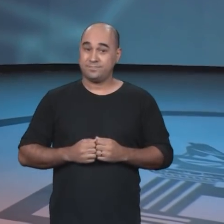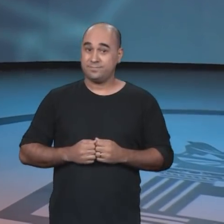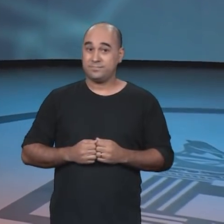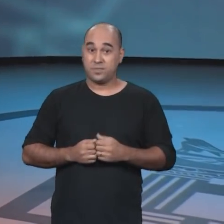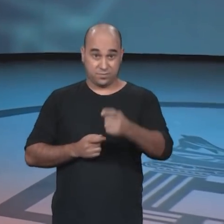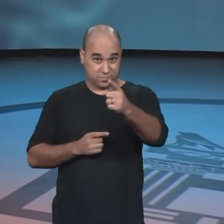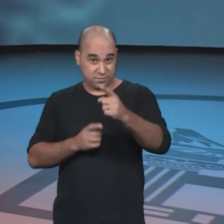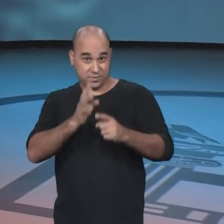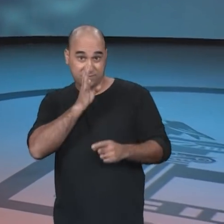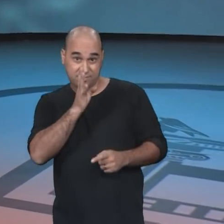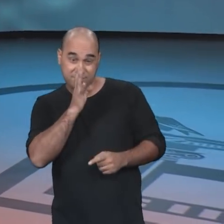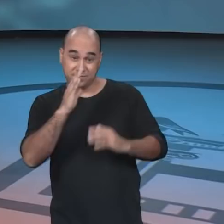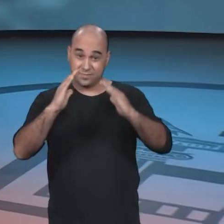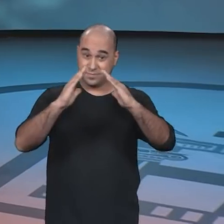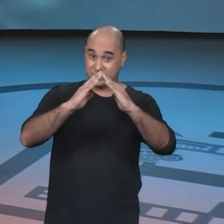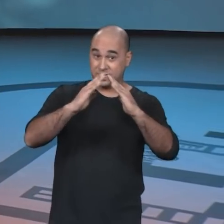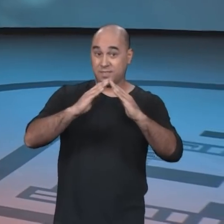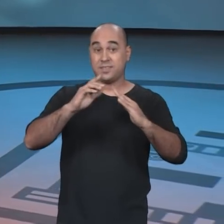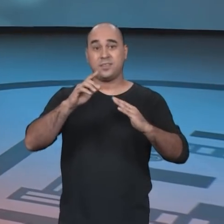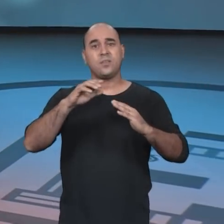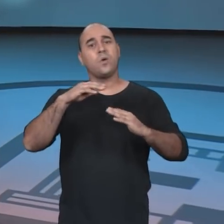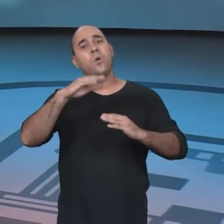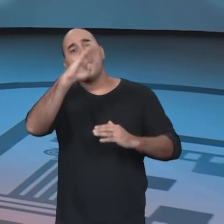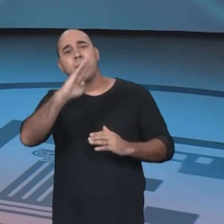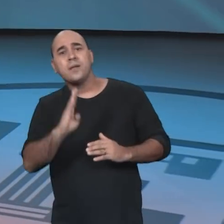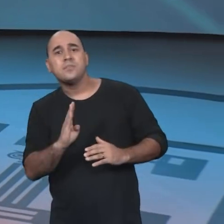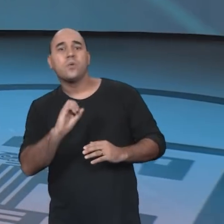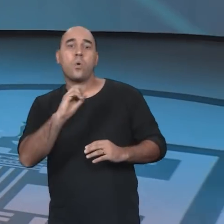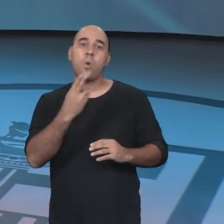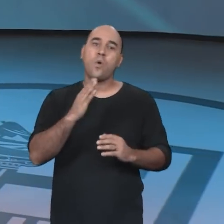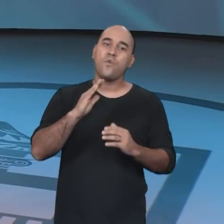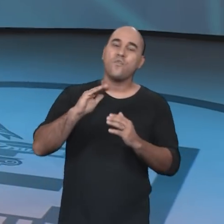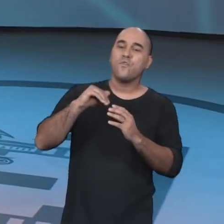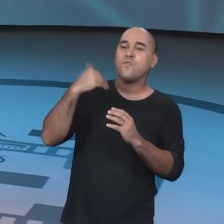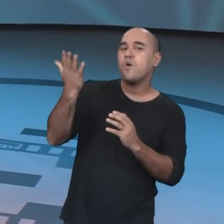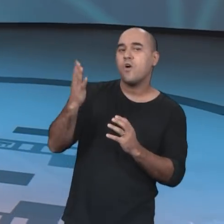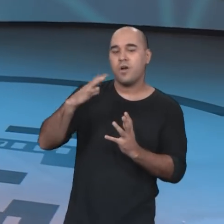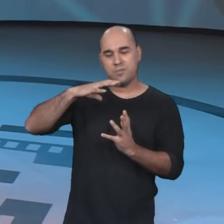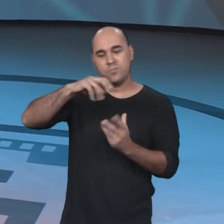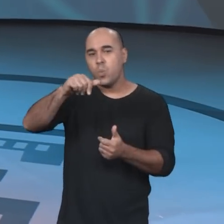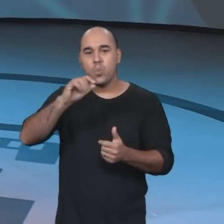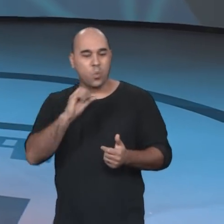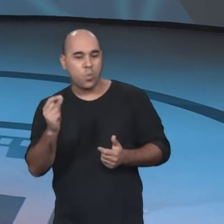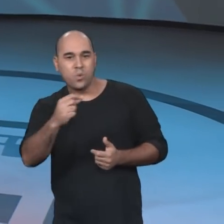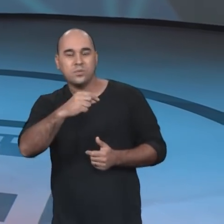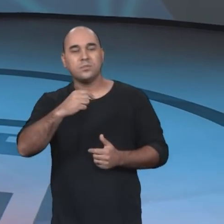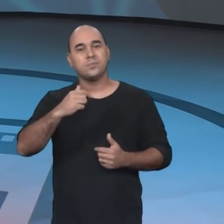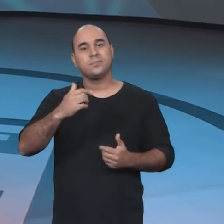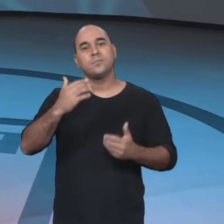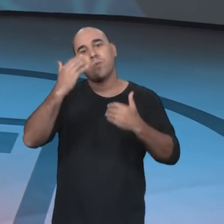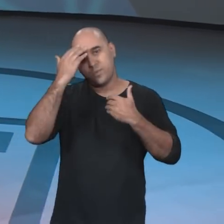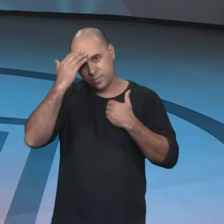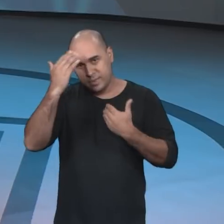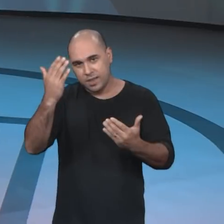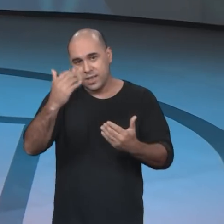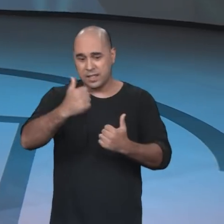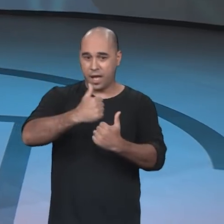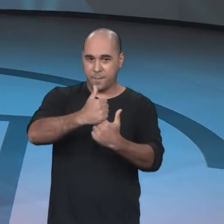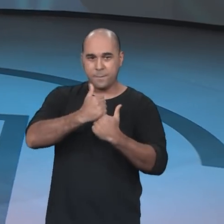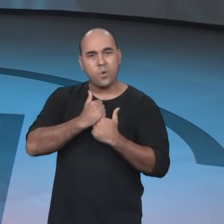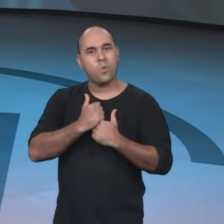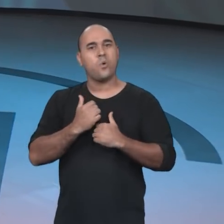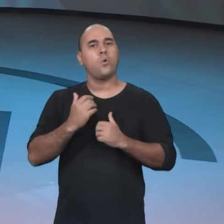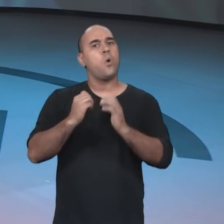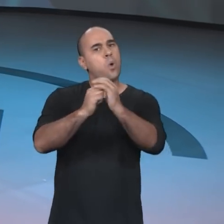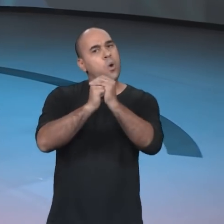acompanhando de casa, em qualquer lugar do Brasil ou do mundo, o meu muito obrigado. O seu carinho, o seu apoio, as suas